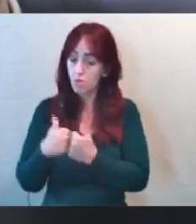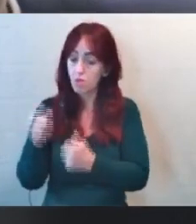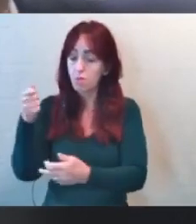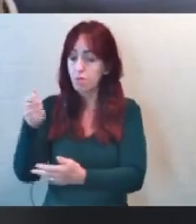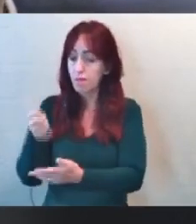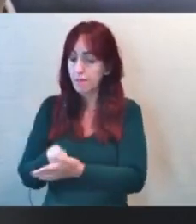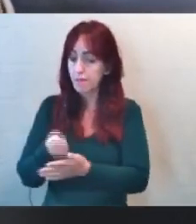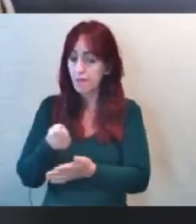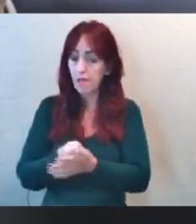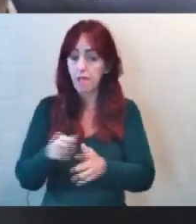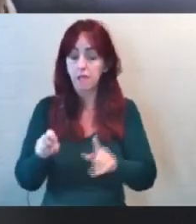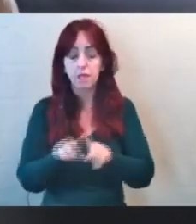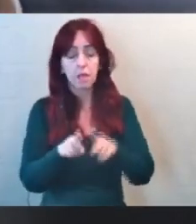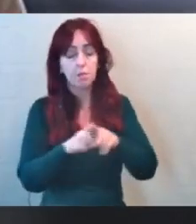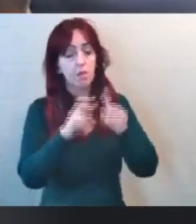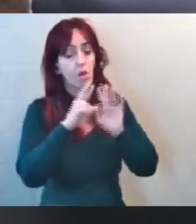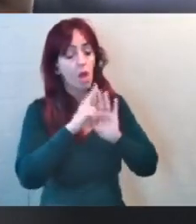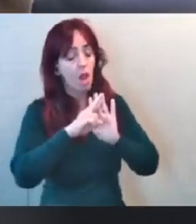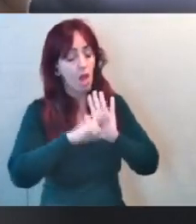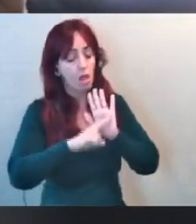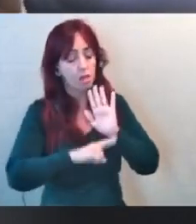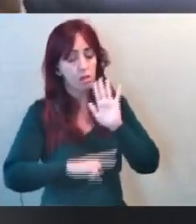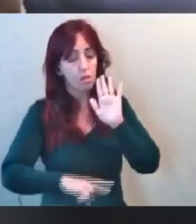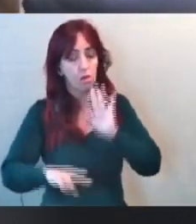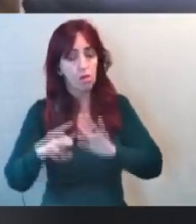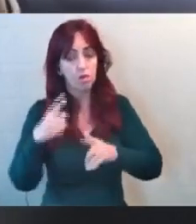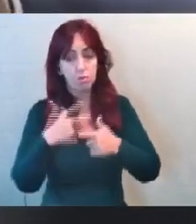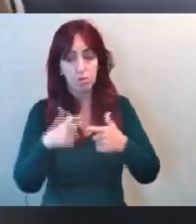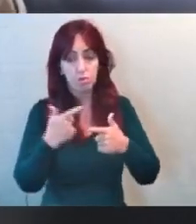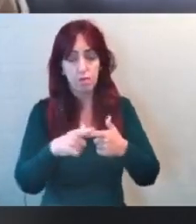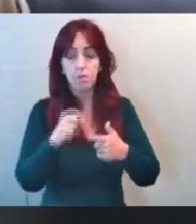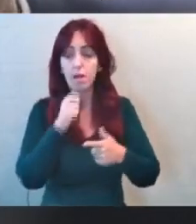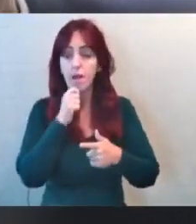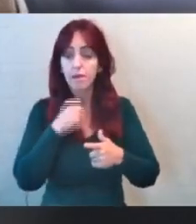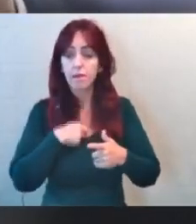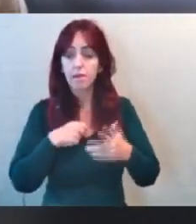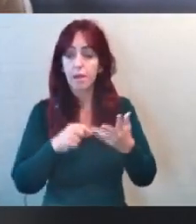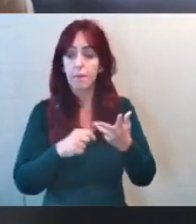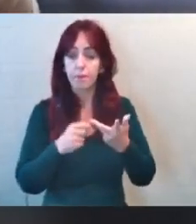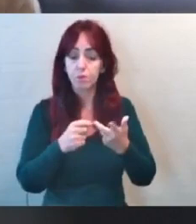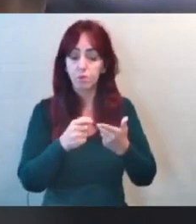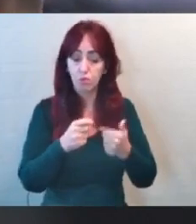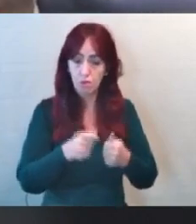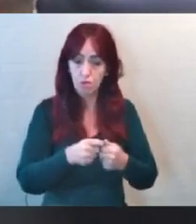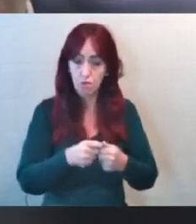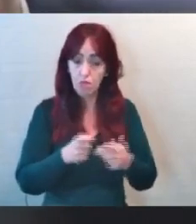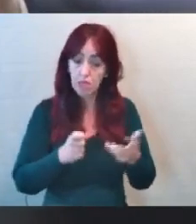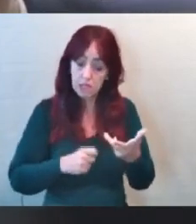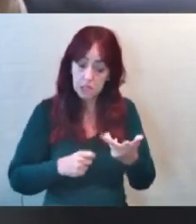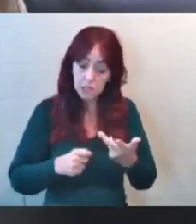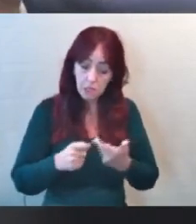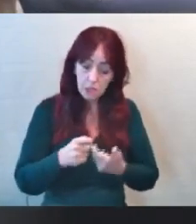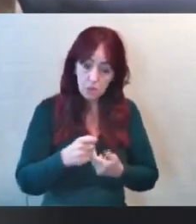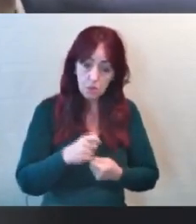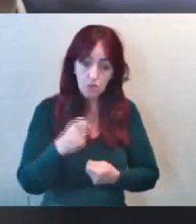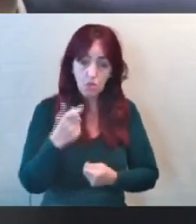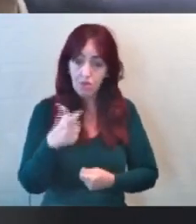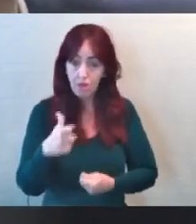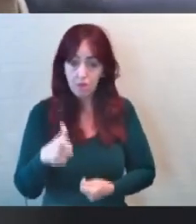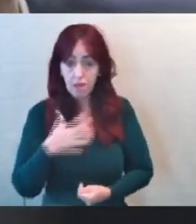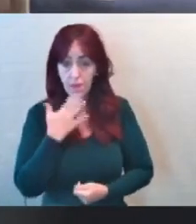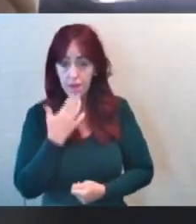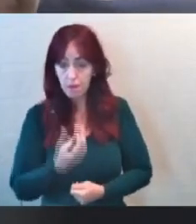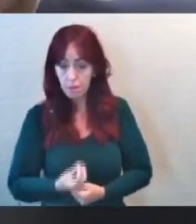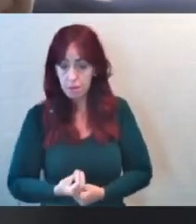em que os problemas ainda que existem ainda são pontuais, se isso tudo não é condição de